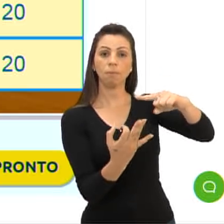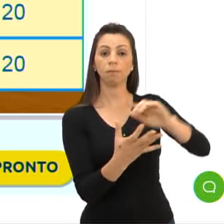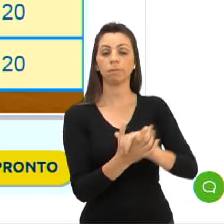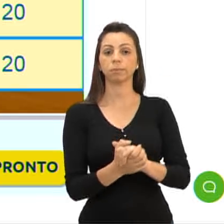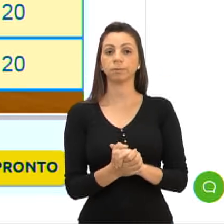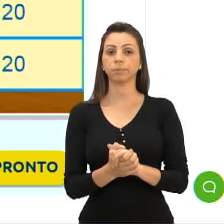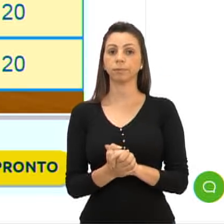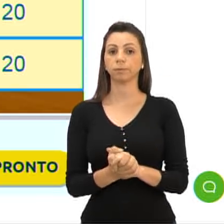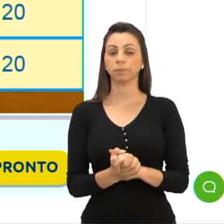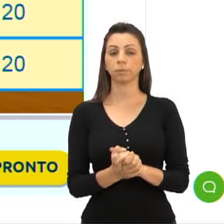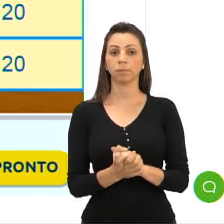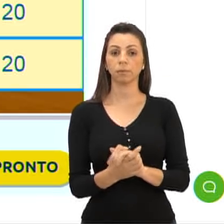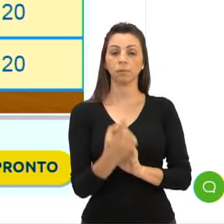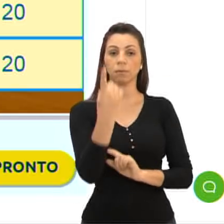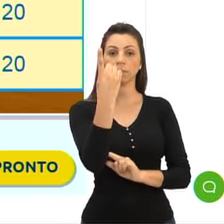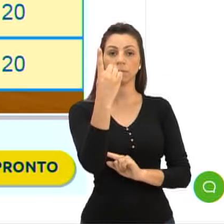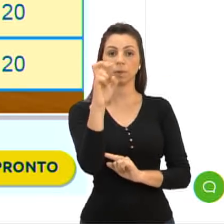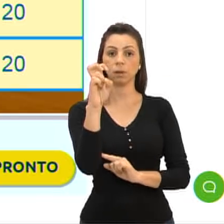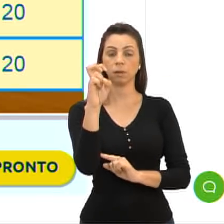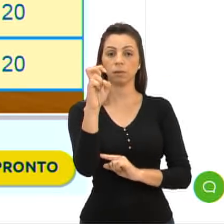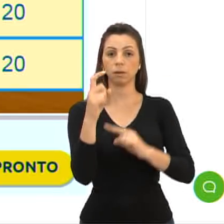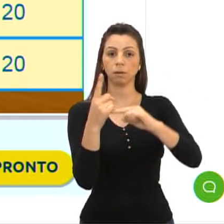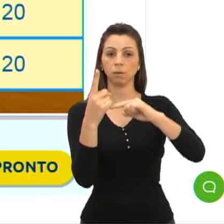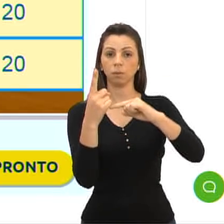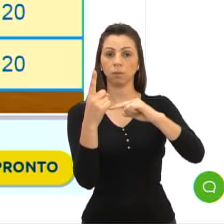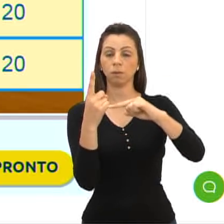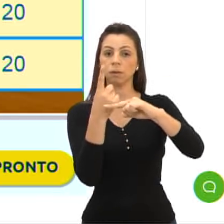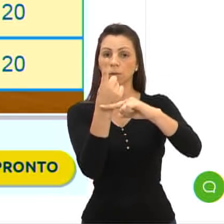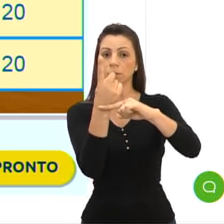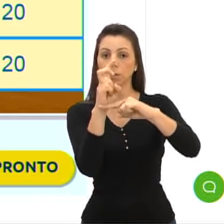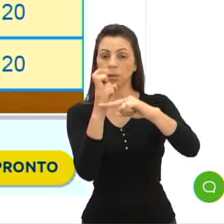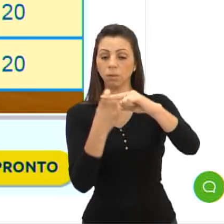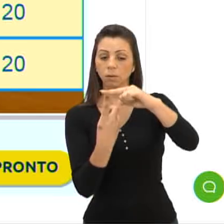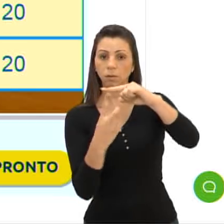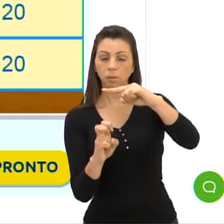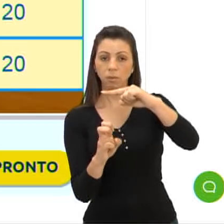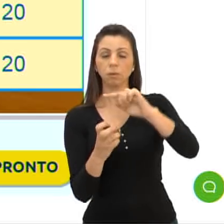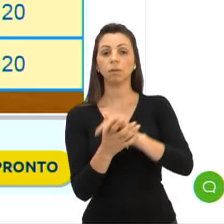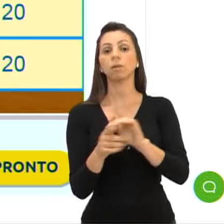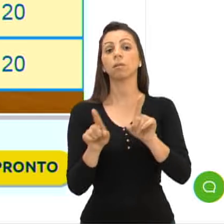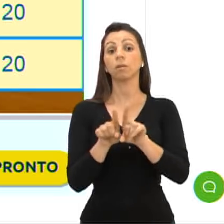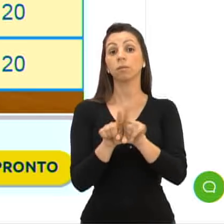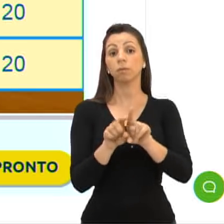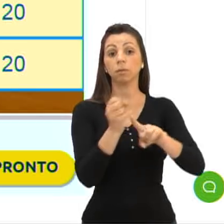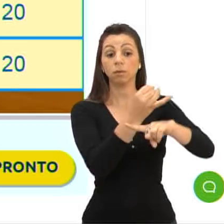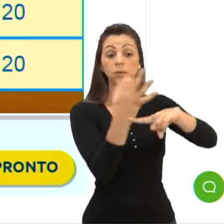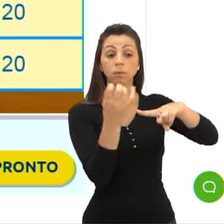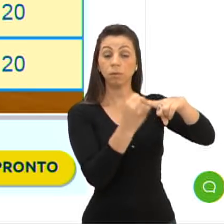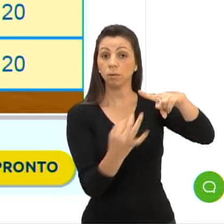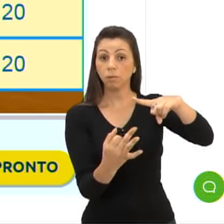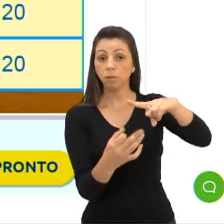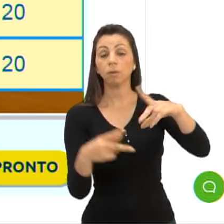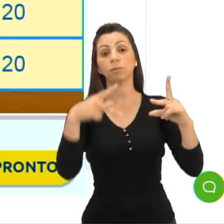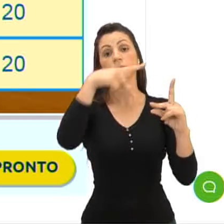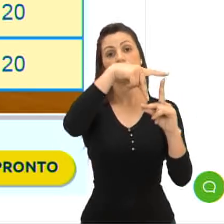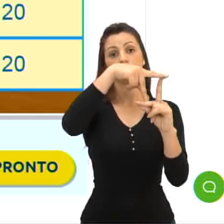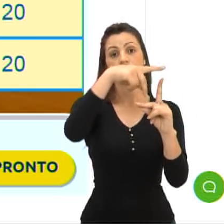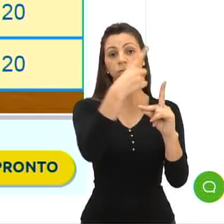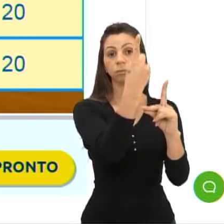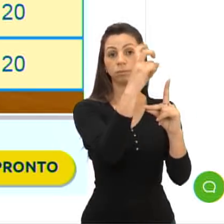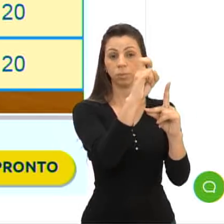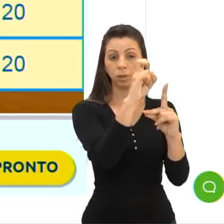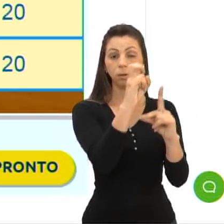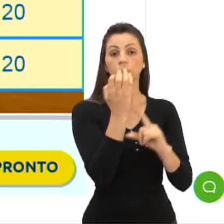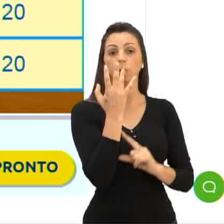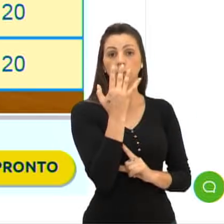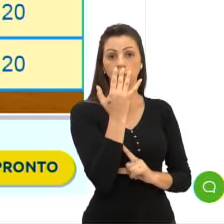de 15 para 15 ali, de 1 para 1, a razão são 15 cubos de uma cor,